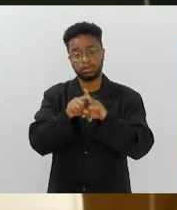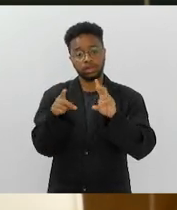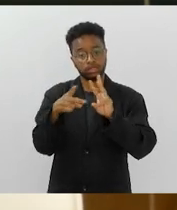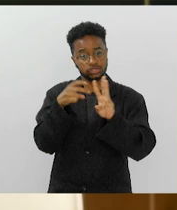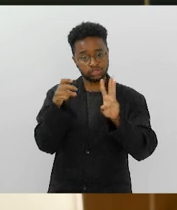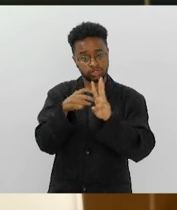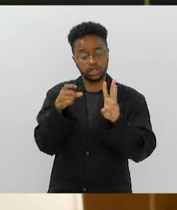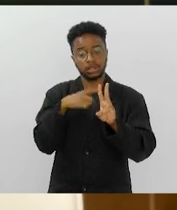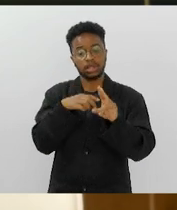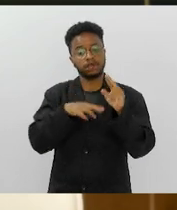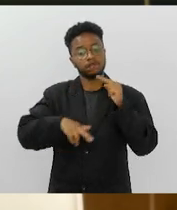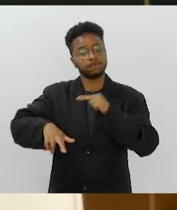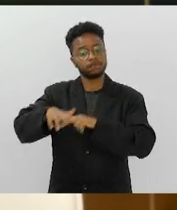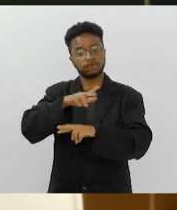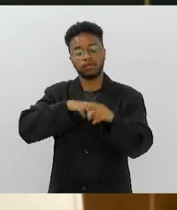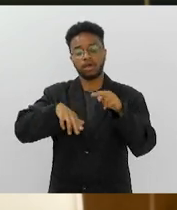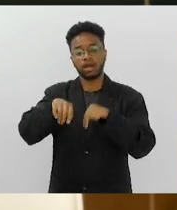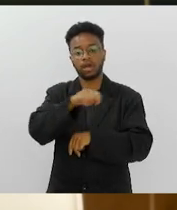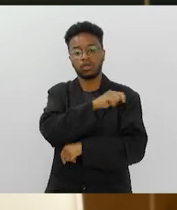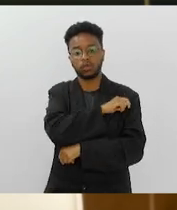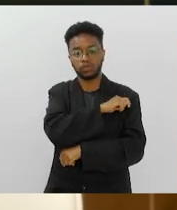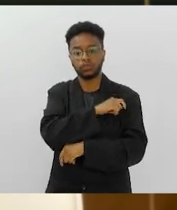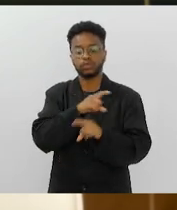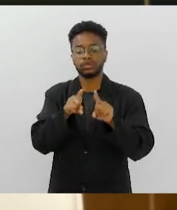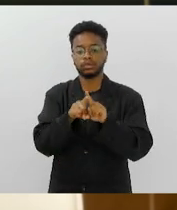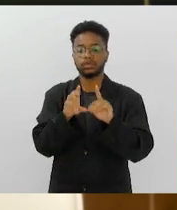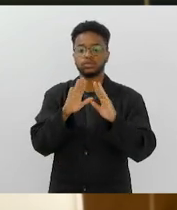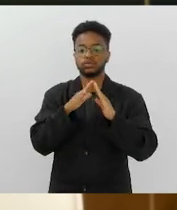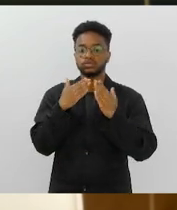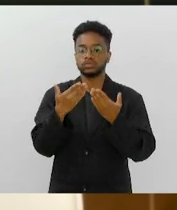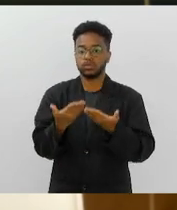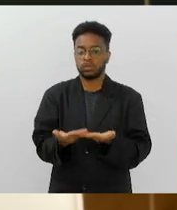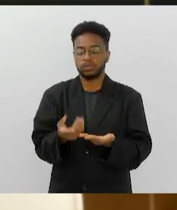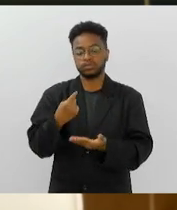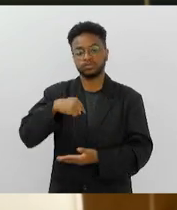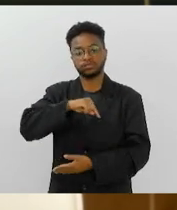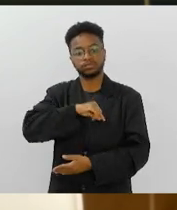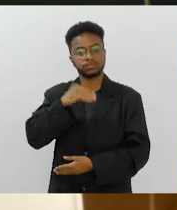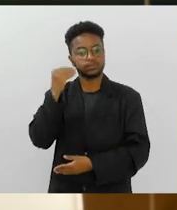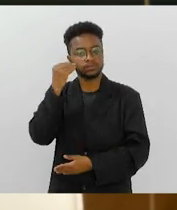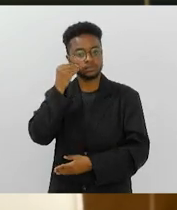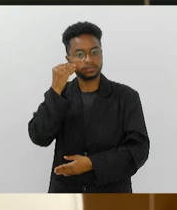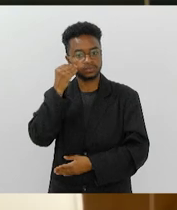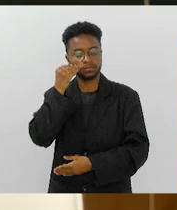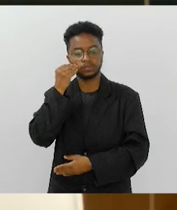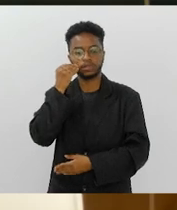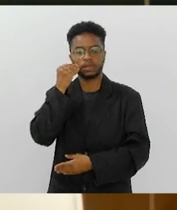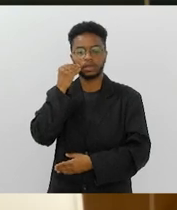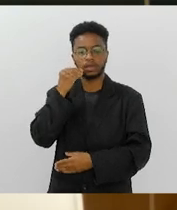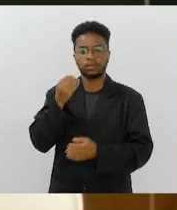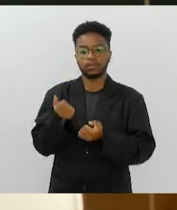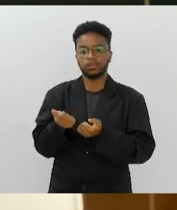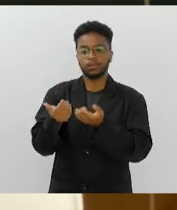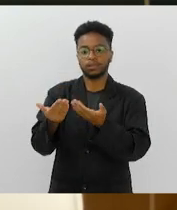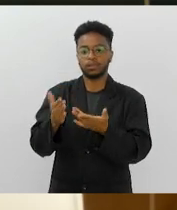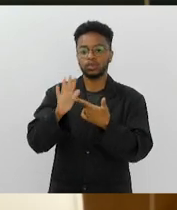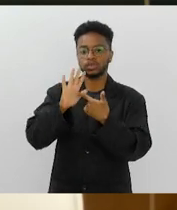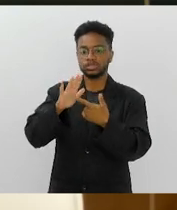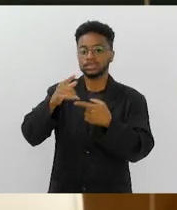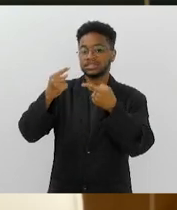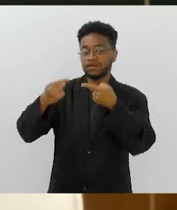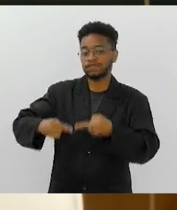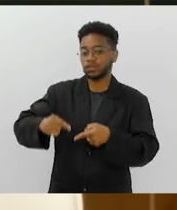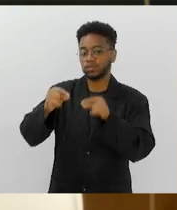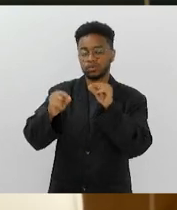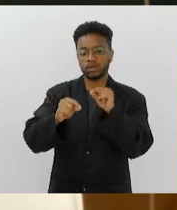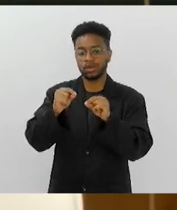grande de estudantes e escolas que a gente tenta aí levar aí um grande desafio, que é atingir a